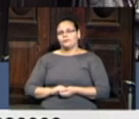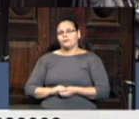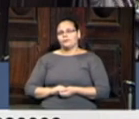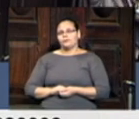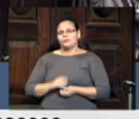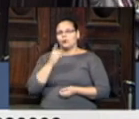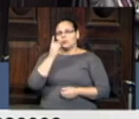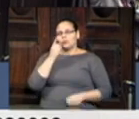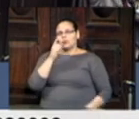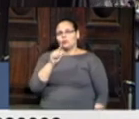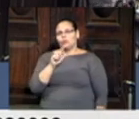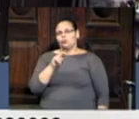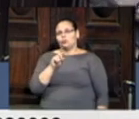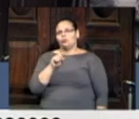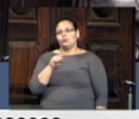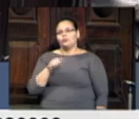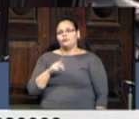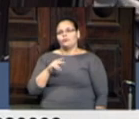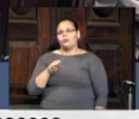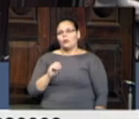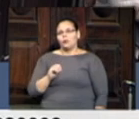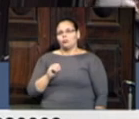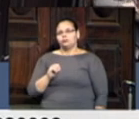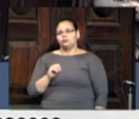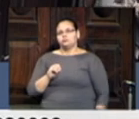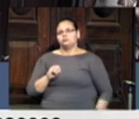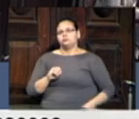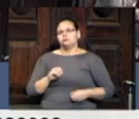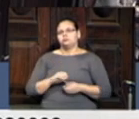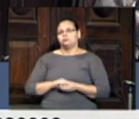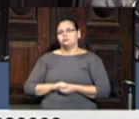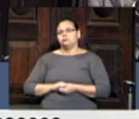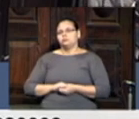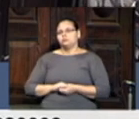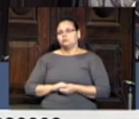Deputado Luiz Paulo, Vossa Excelência dispõe de 10 minutos regimentais.